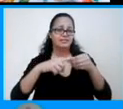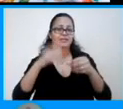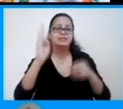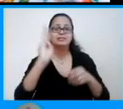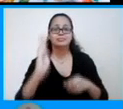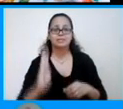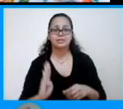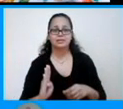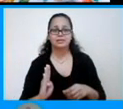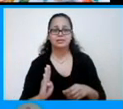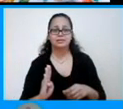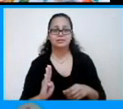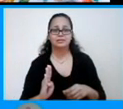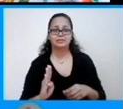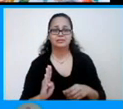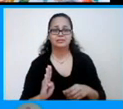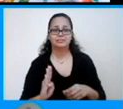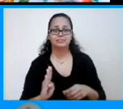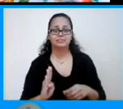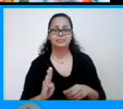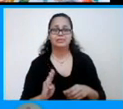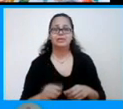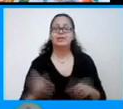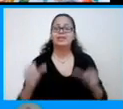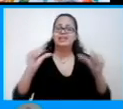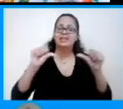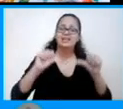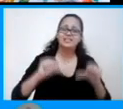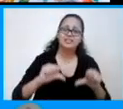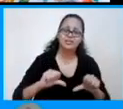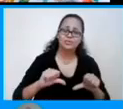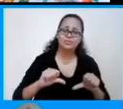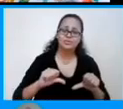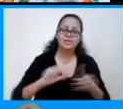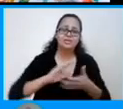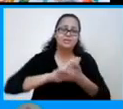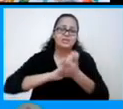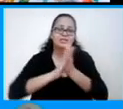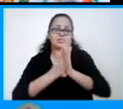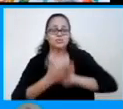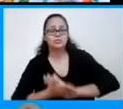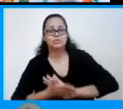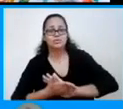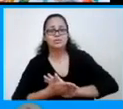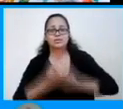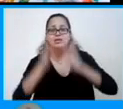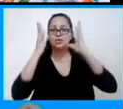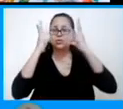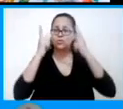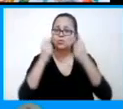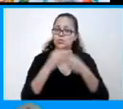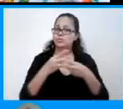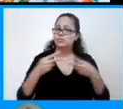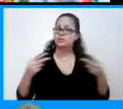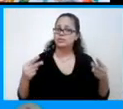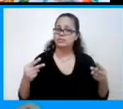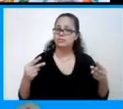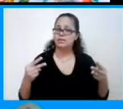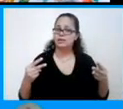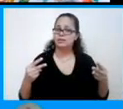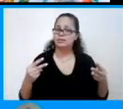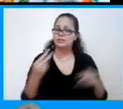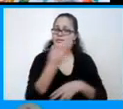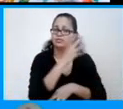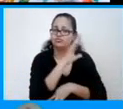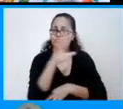aconteça uma contaminação da bacia hidrográfica desse rio e destruição da fauna, que são os animais, e da flora, que